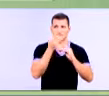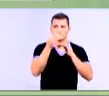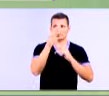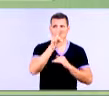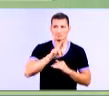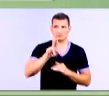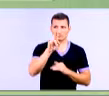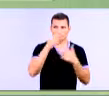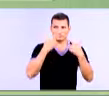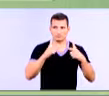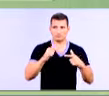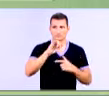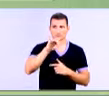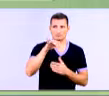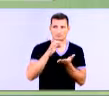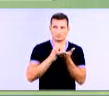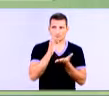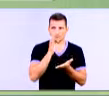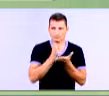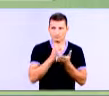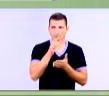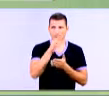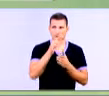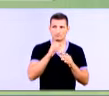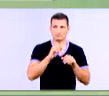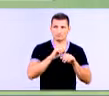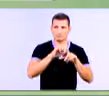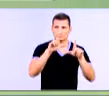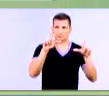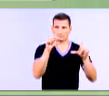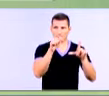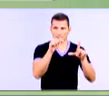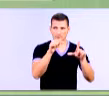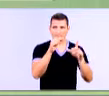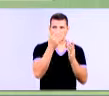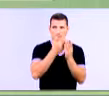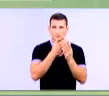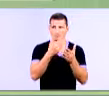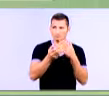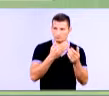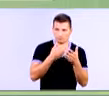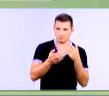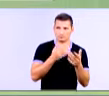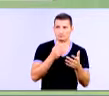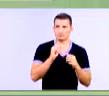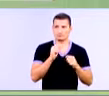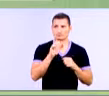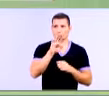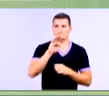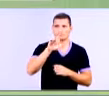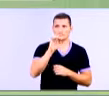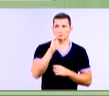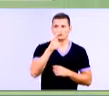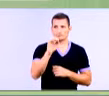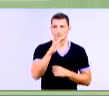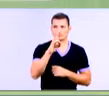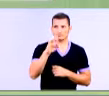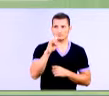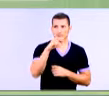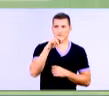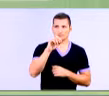a linguagem Java. Se você abrir esse arquivo usando qualquer editor de texto, pode ser o bloco de notas, pode ser